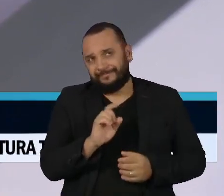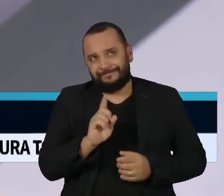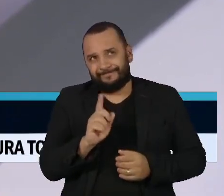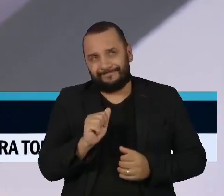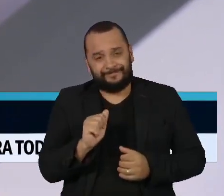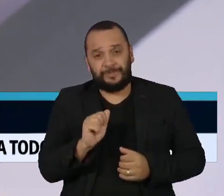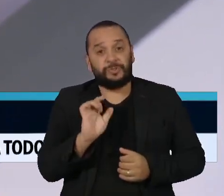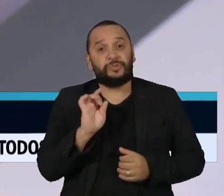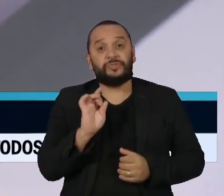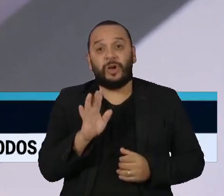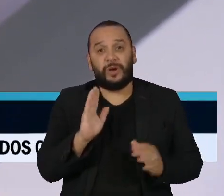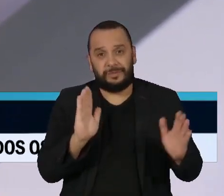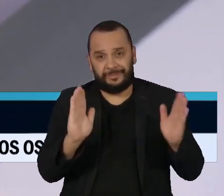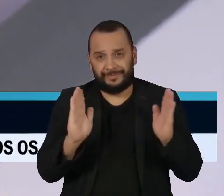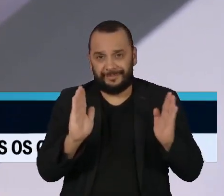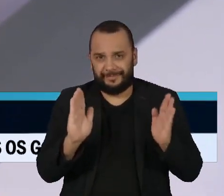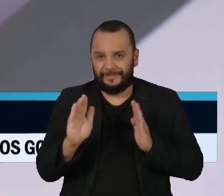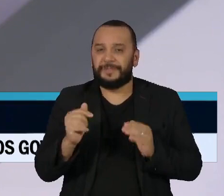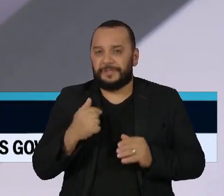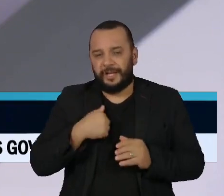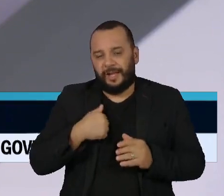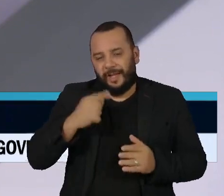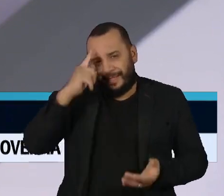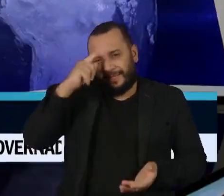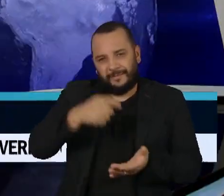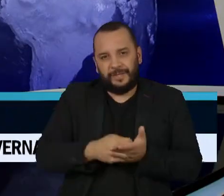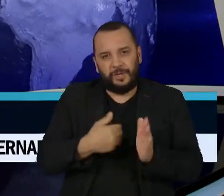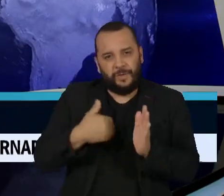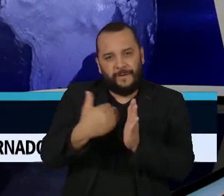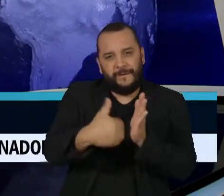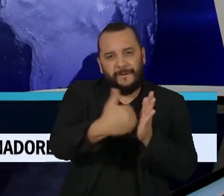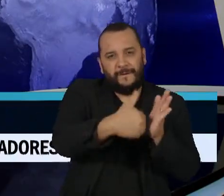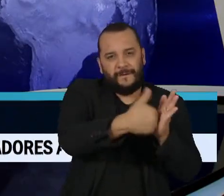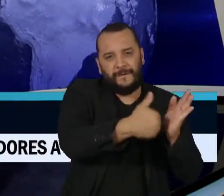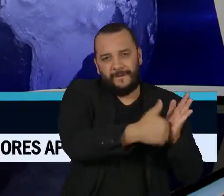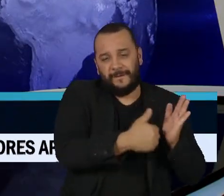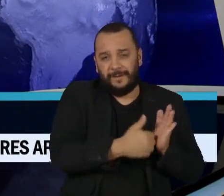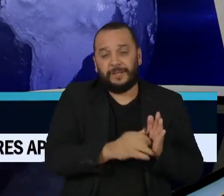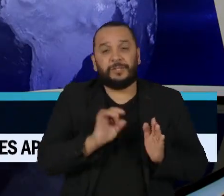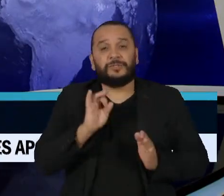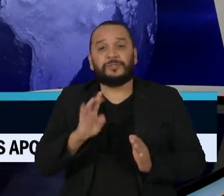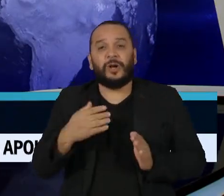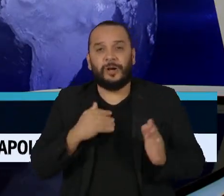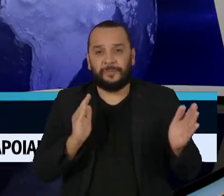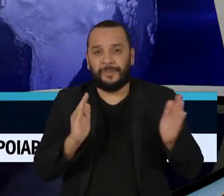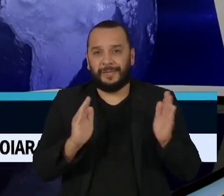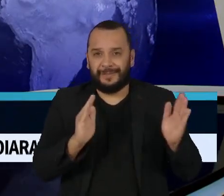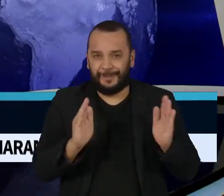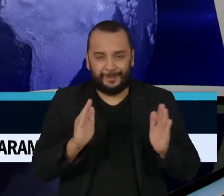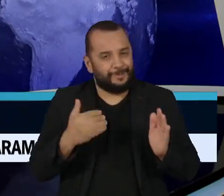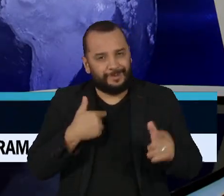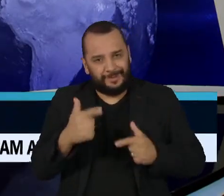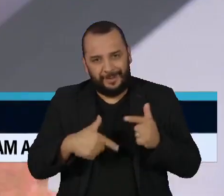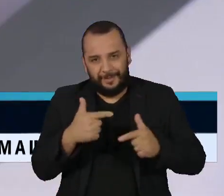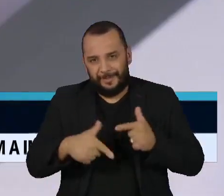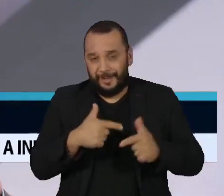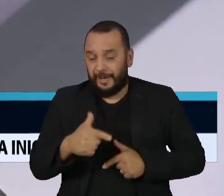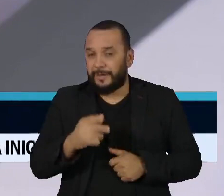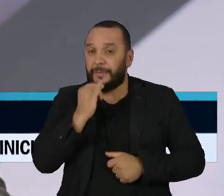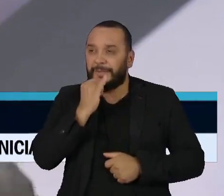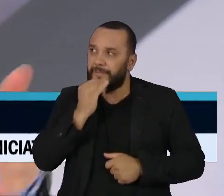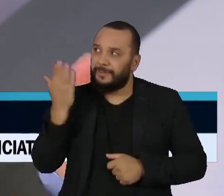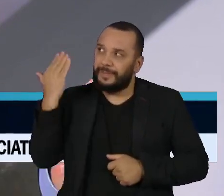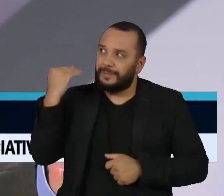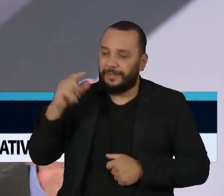quando foi definido essa política, uma espécie de uma frente de trabalho que a gente tinha lá atrás, né? Quando você tinha uma situação de